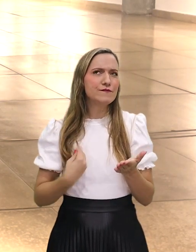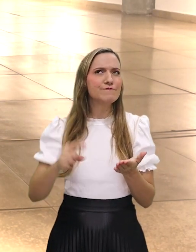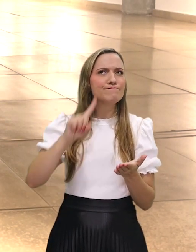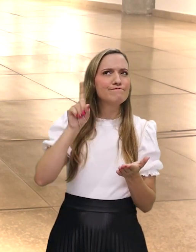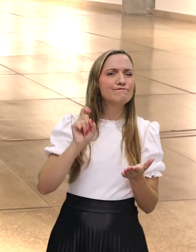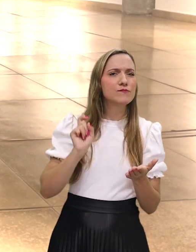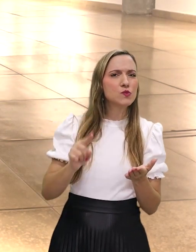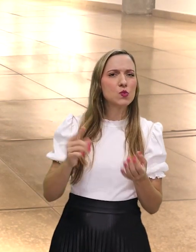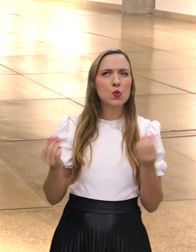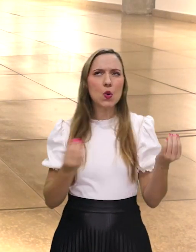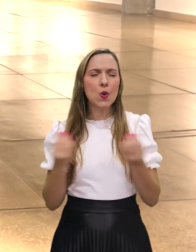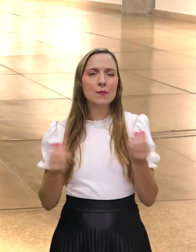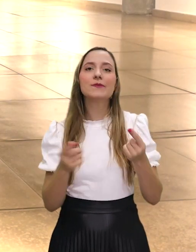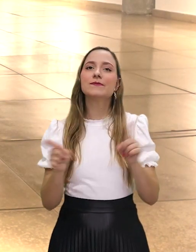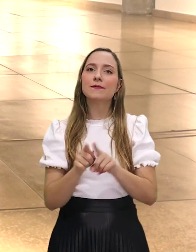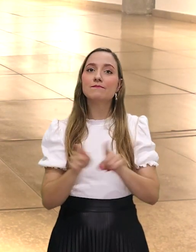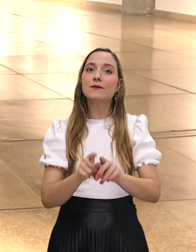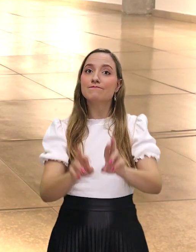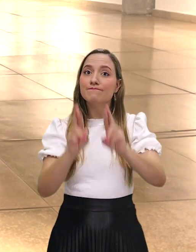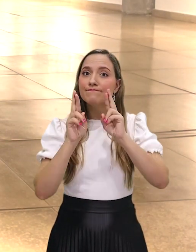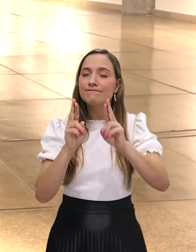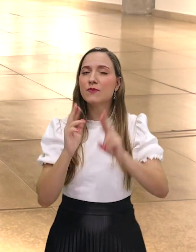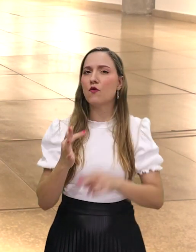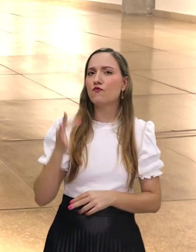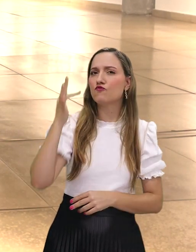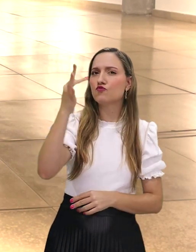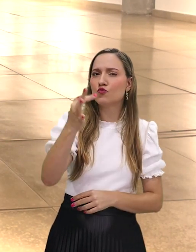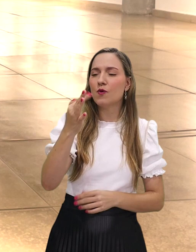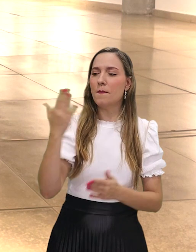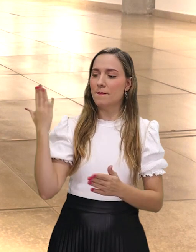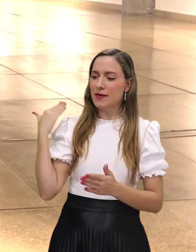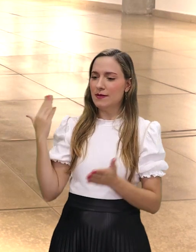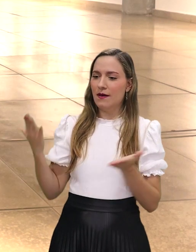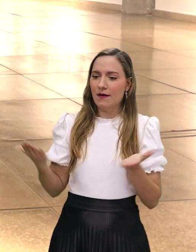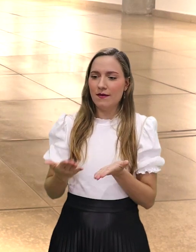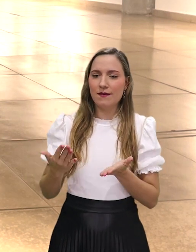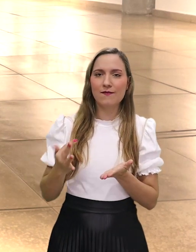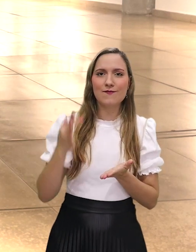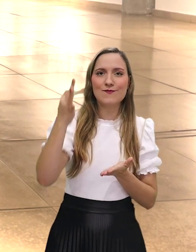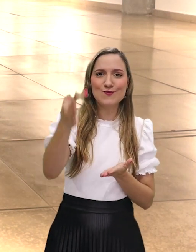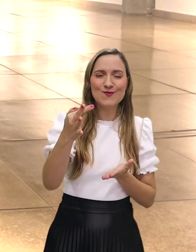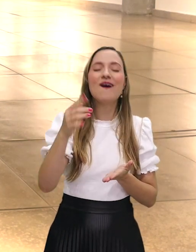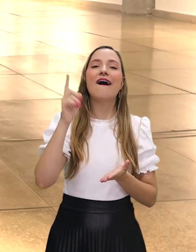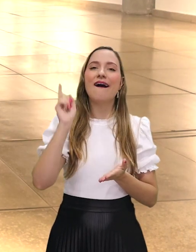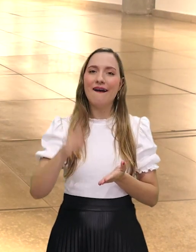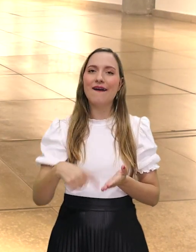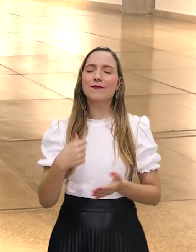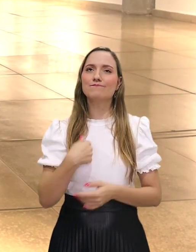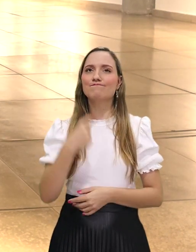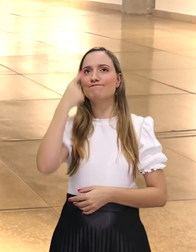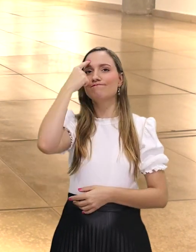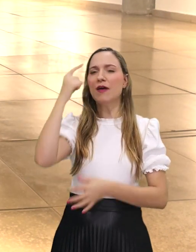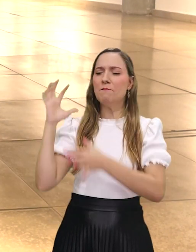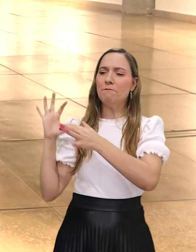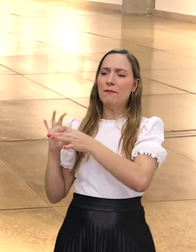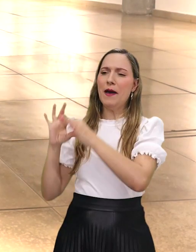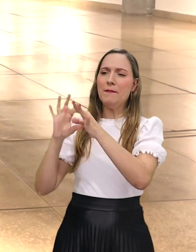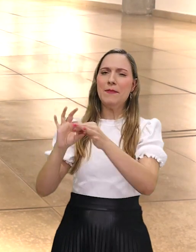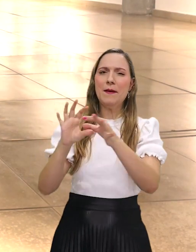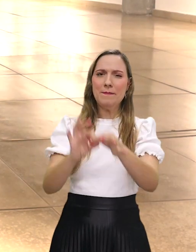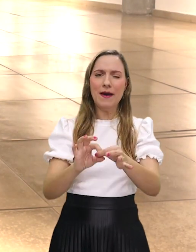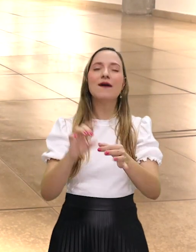de futuro, assim, esse fabular o futuro. Então, isso foi inspiração para a criação da série, das